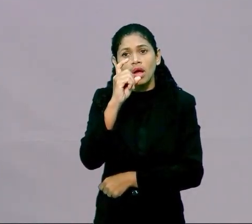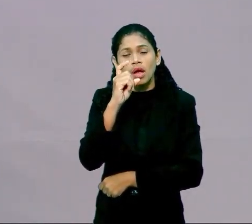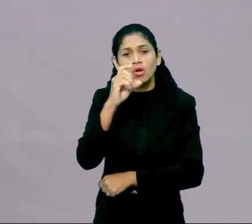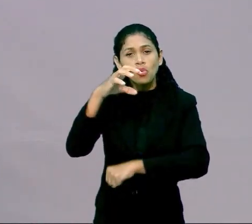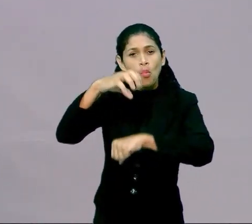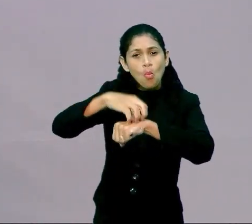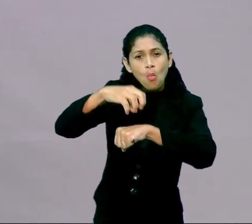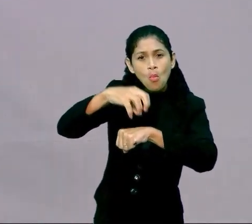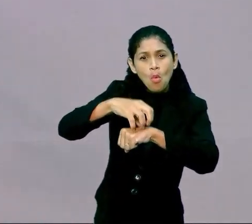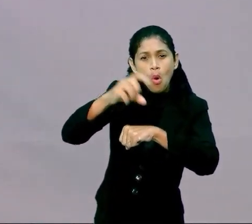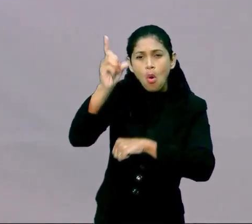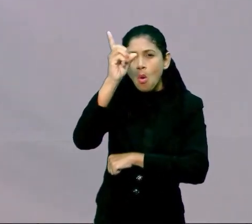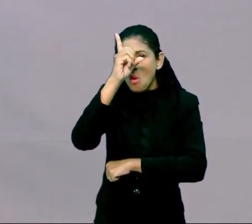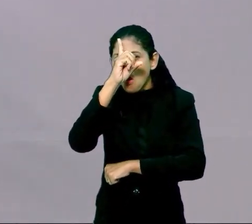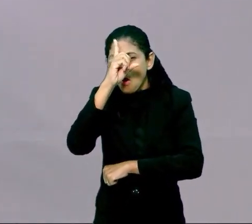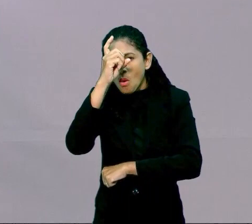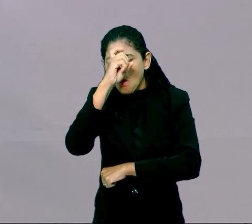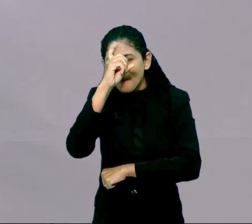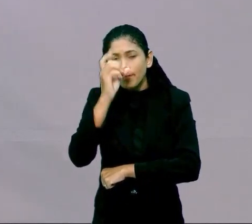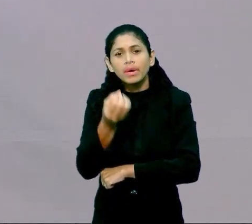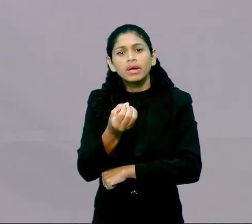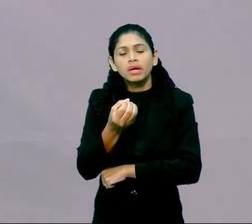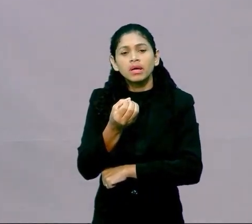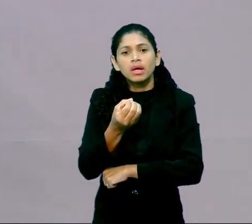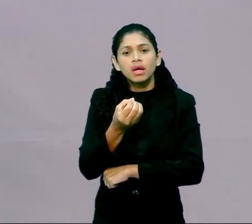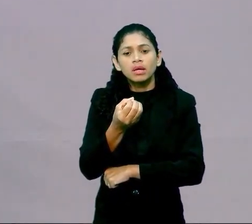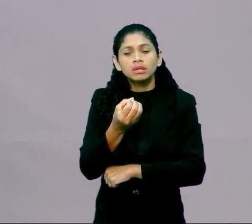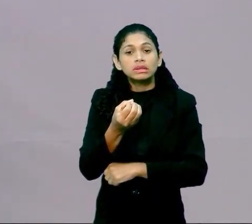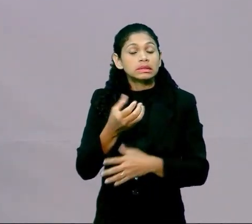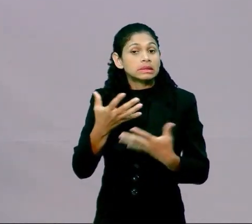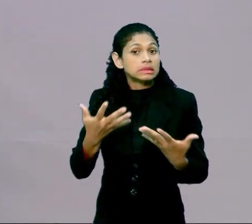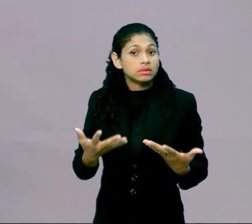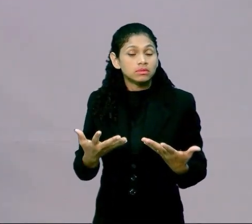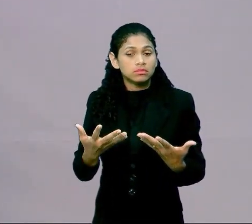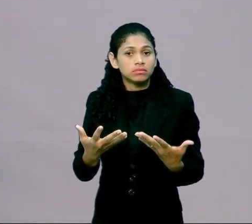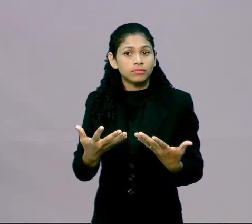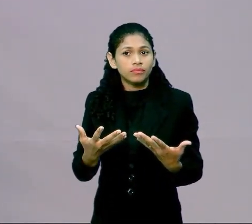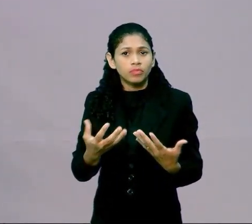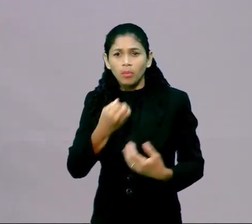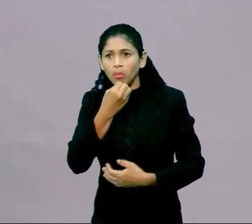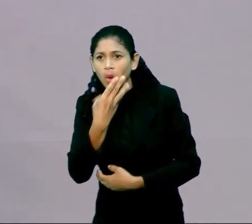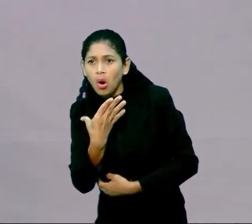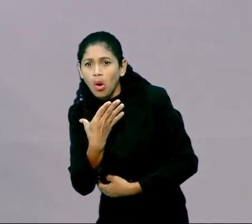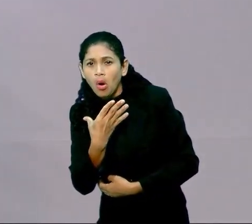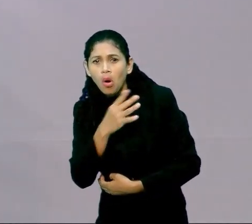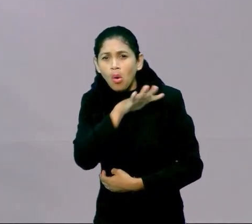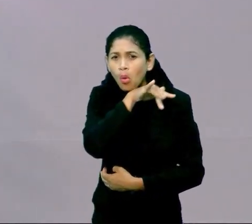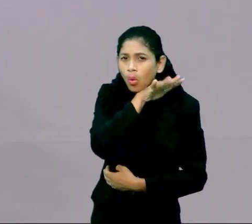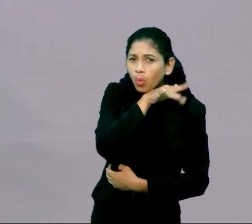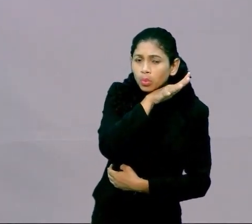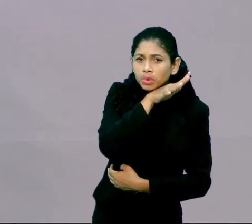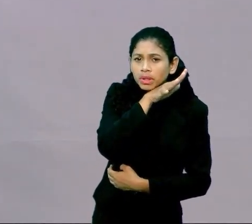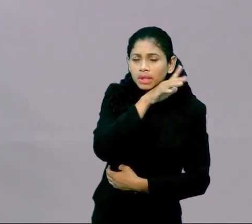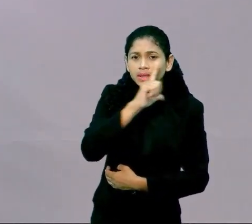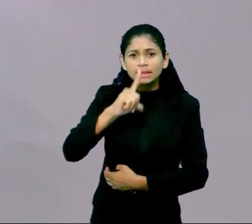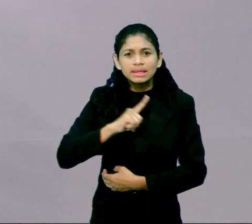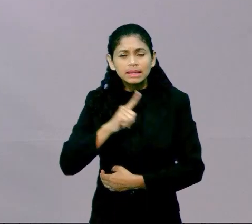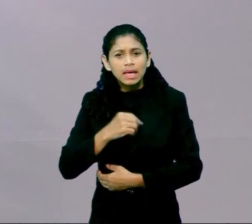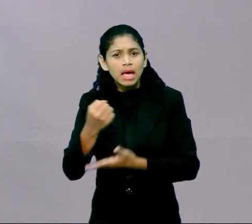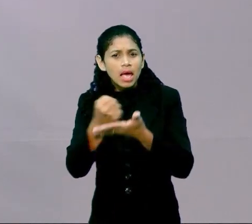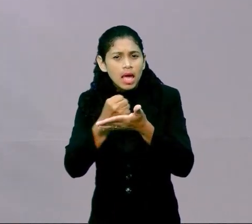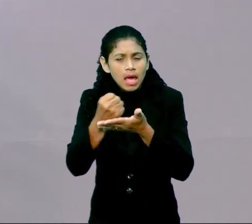estão funcionando? De maneira satisfatória? De maneira insatisfatória? Quando há medicação, quando